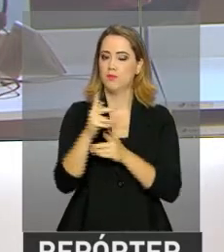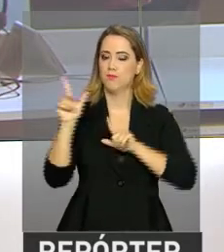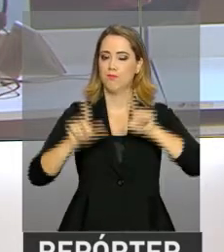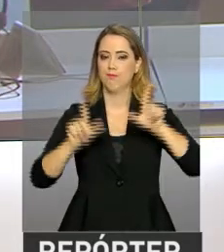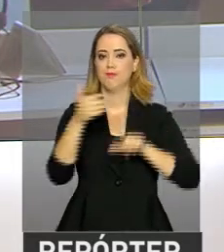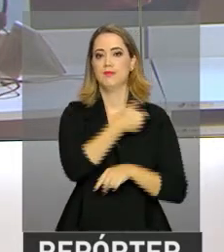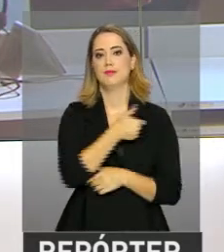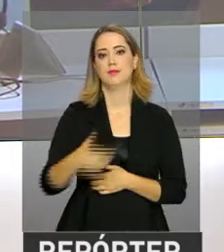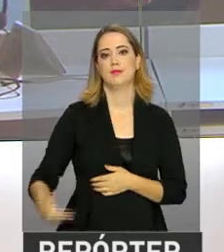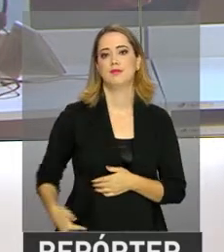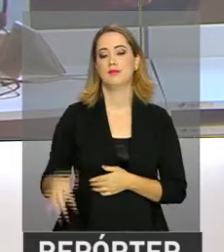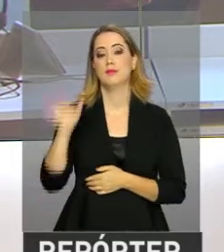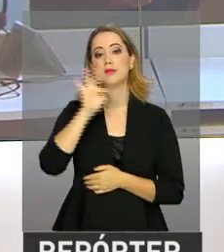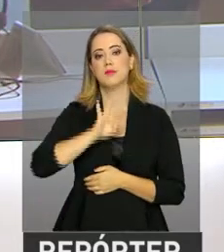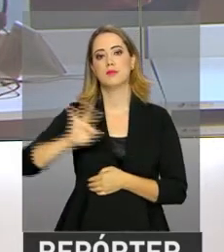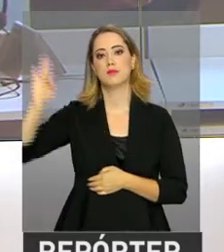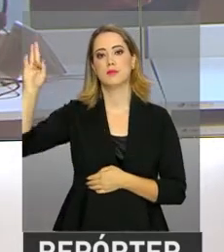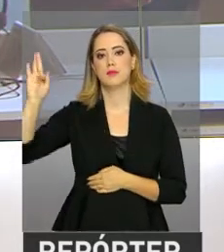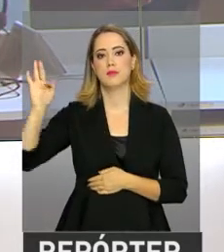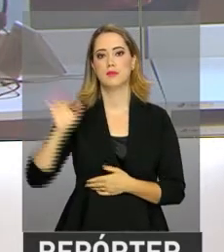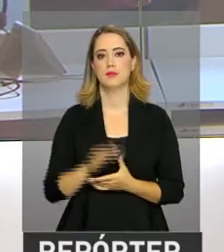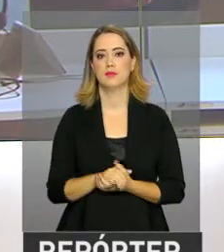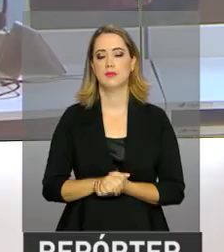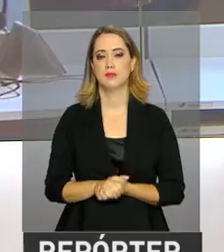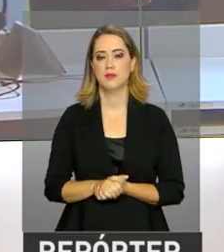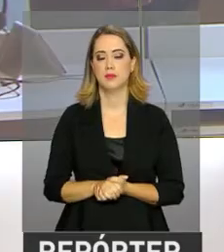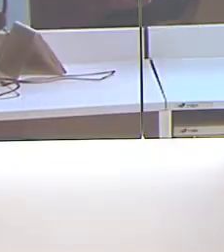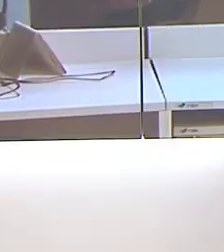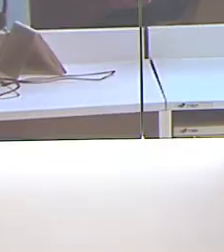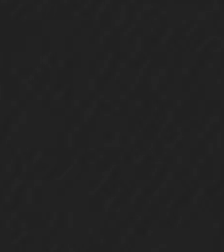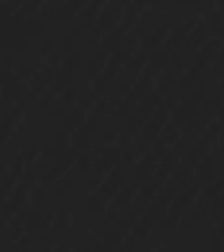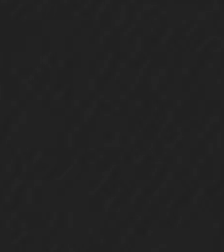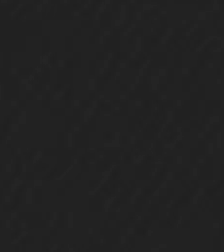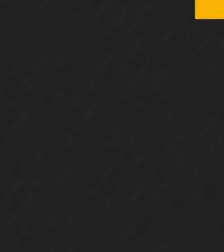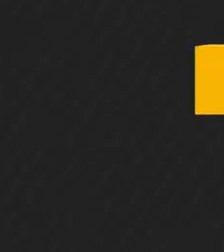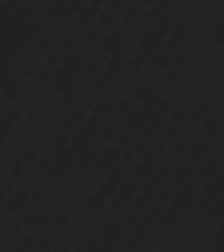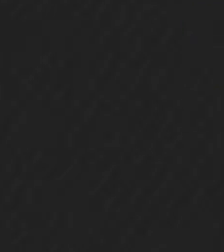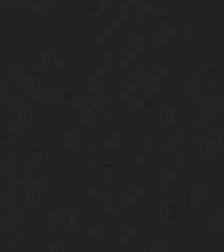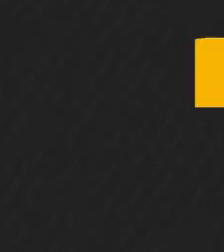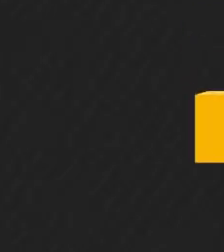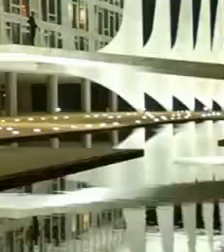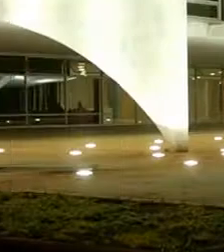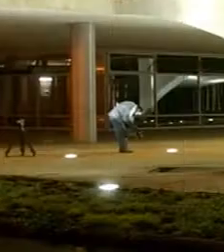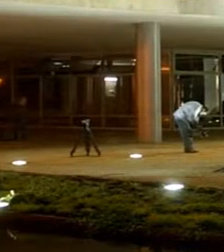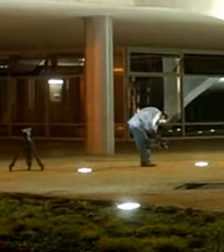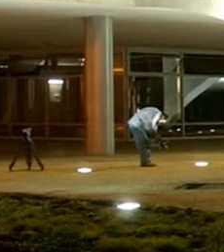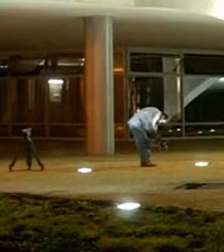gente aqui na NBR, a TV do Governo Federal.